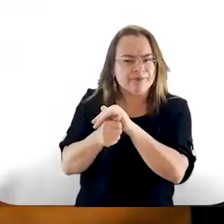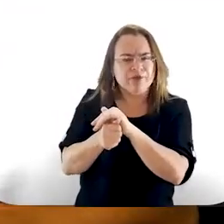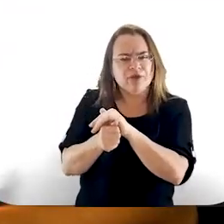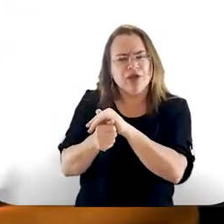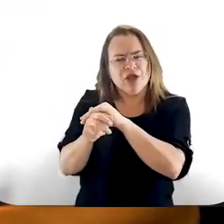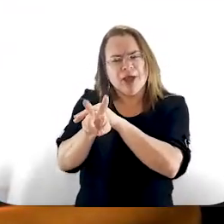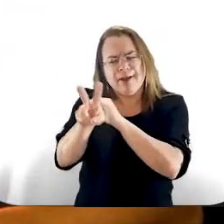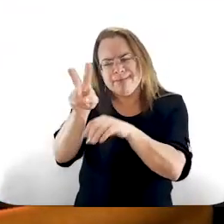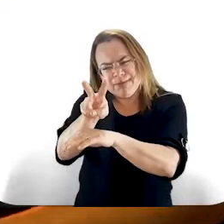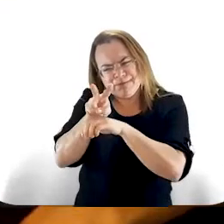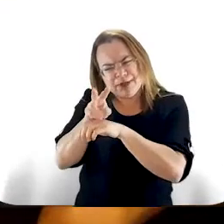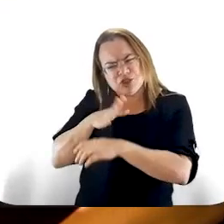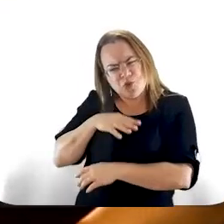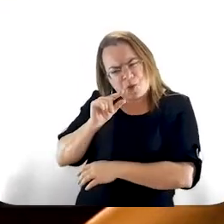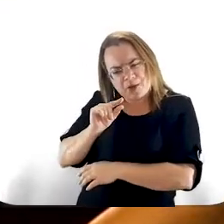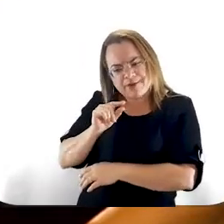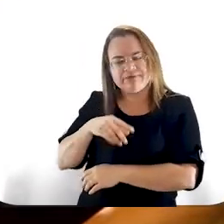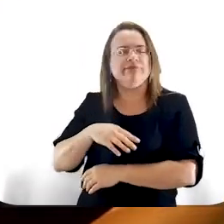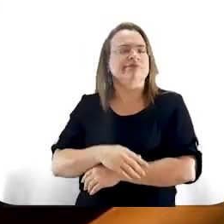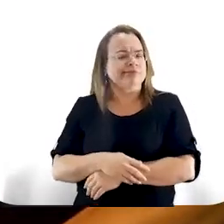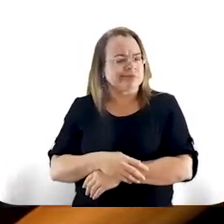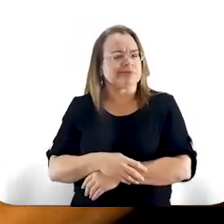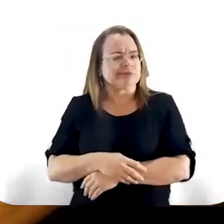nem que fosse um pouquinho, mas desde que...